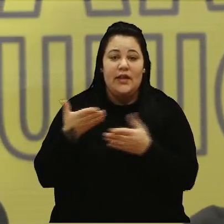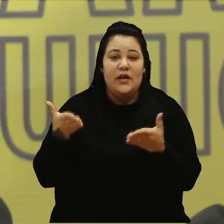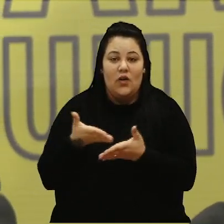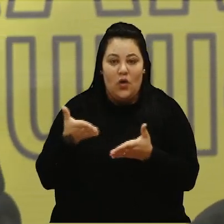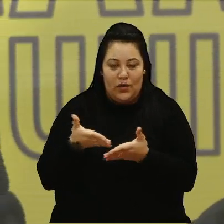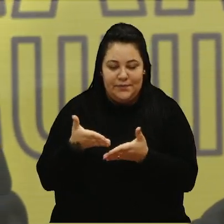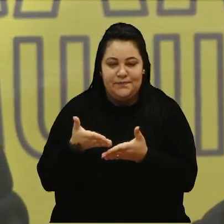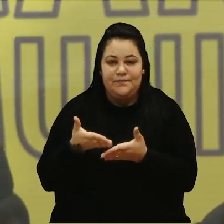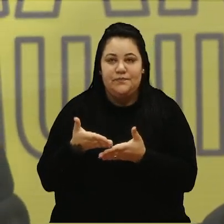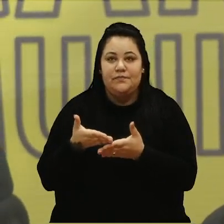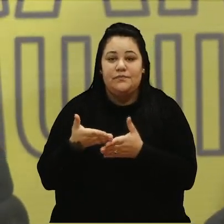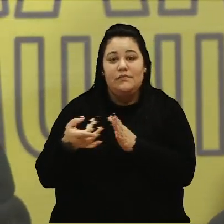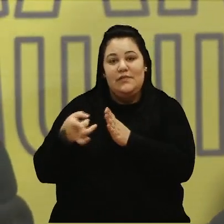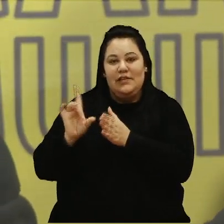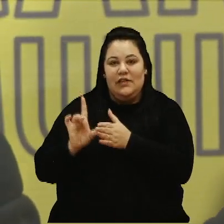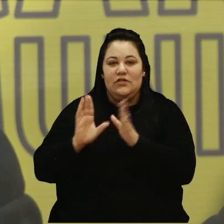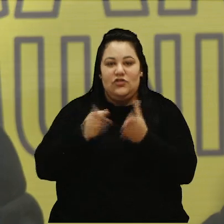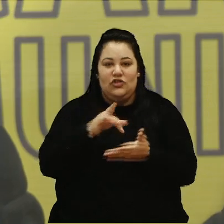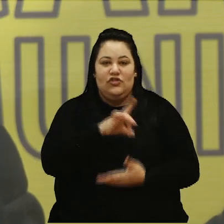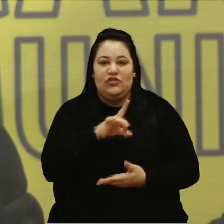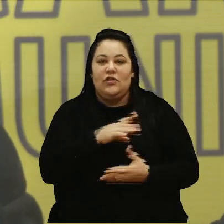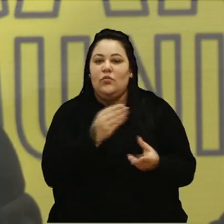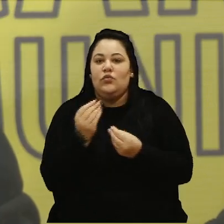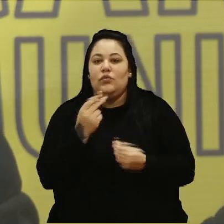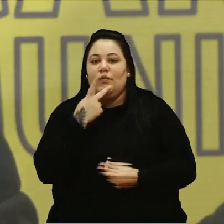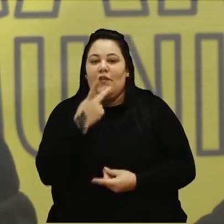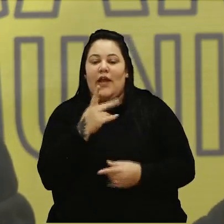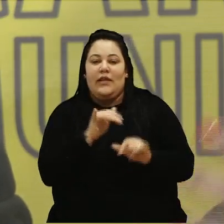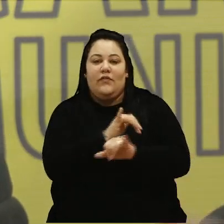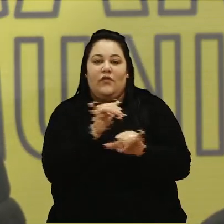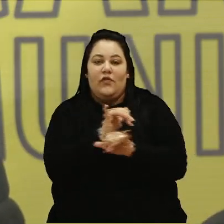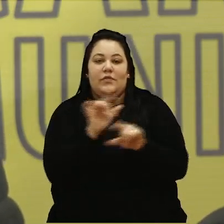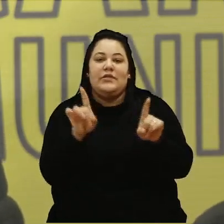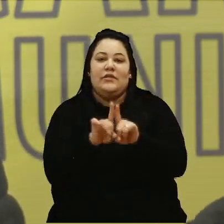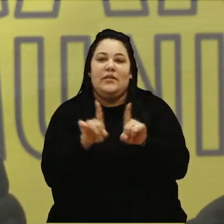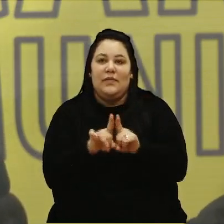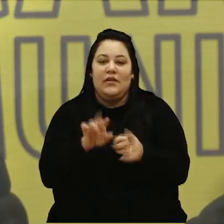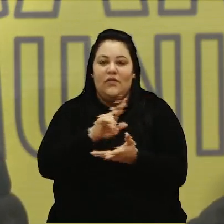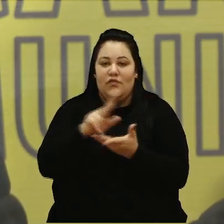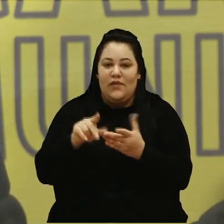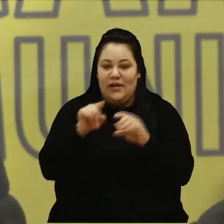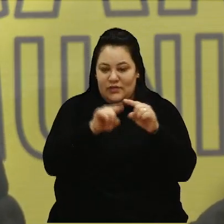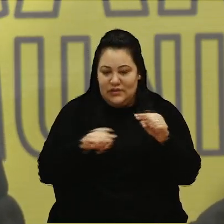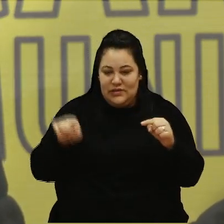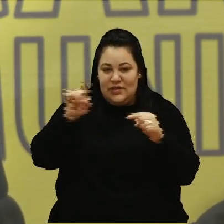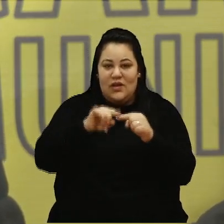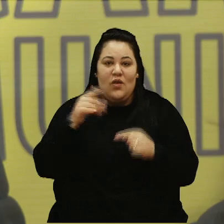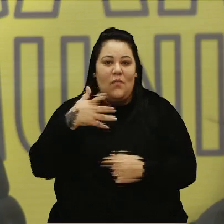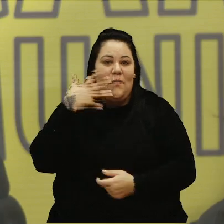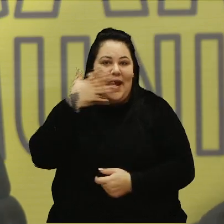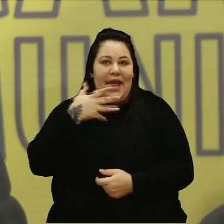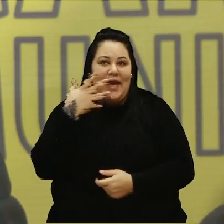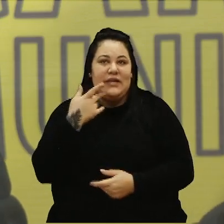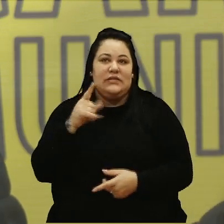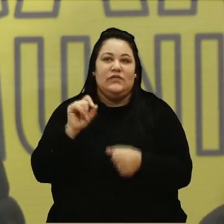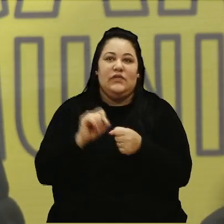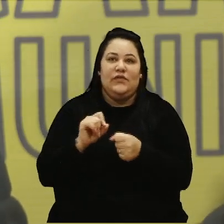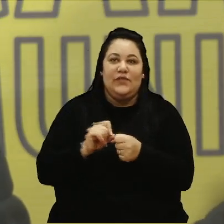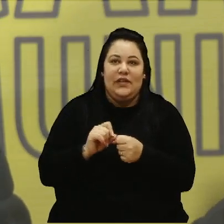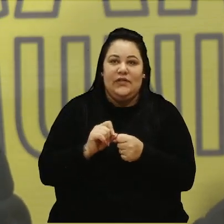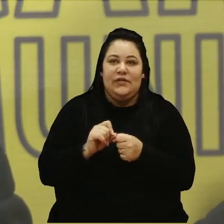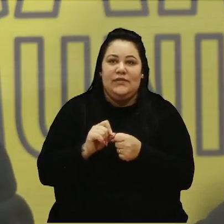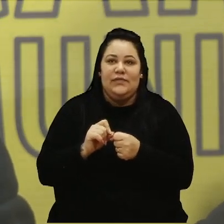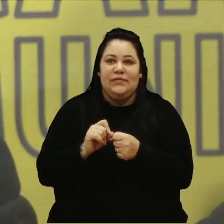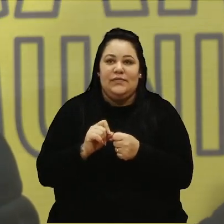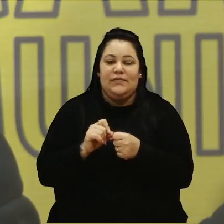na legislatura anterior a gente já buscava muito essa questão da informação, com vários ciclos de palestras que foram realizados, principalmente de forma remota, né?